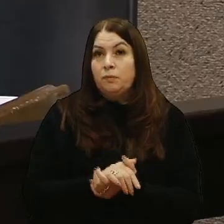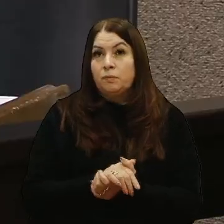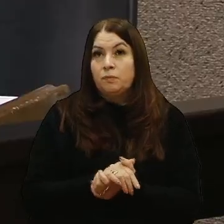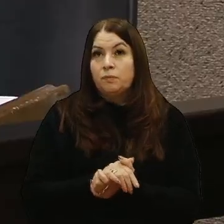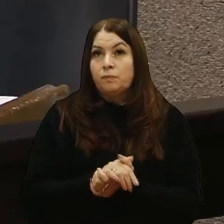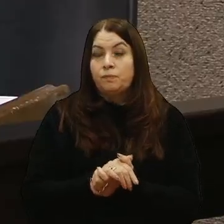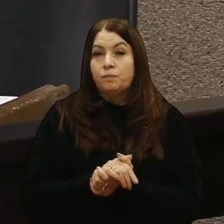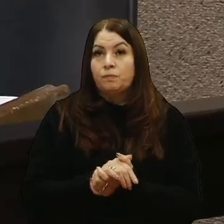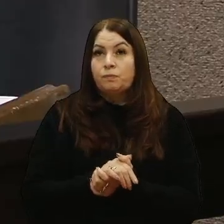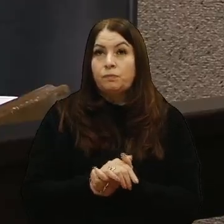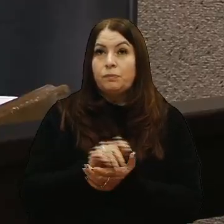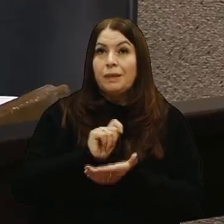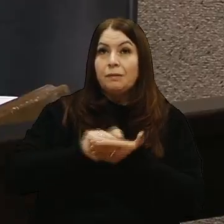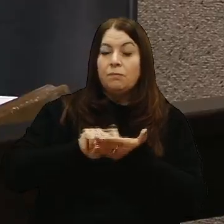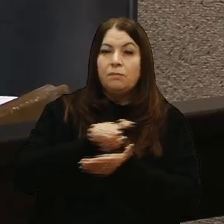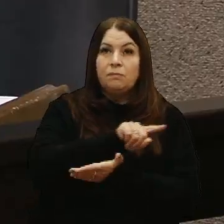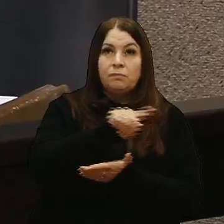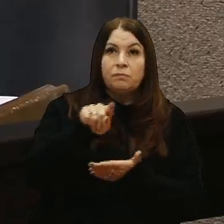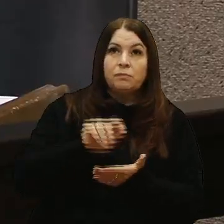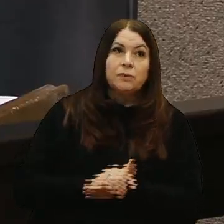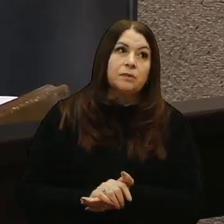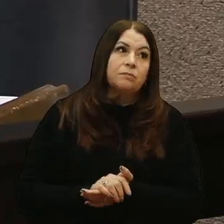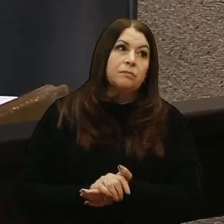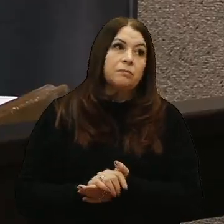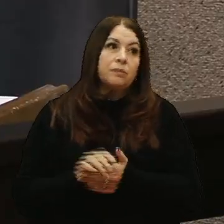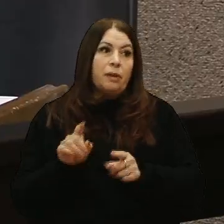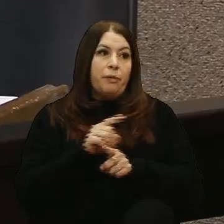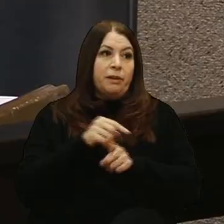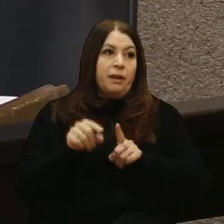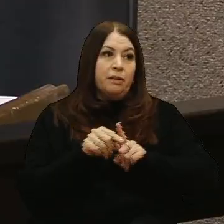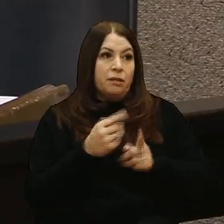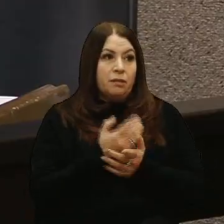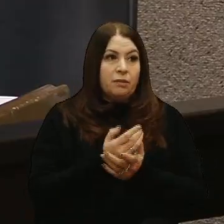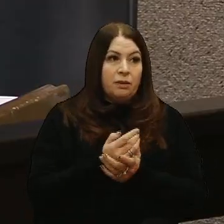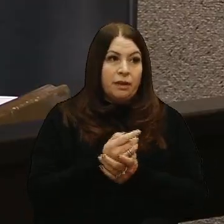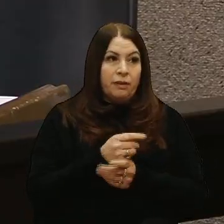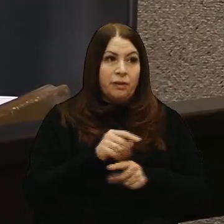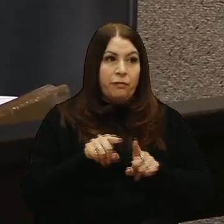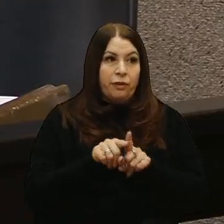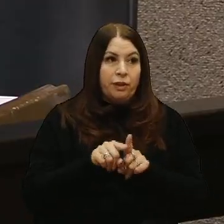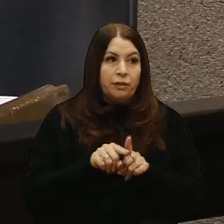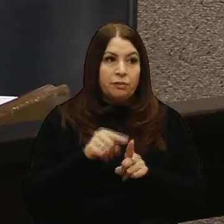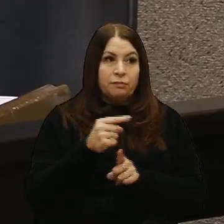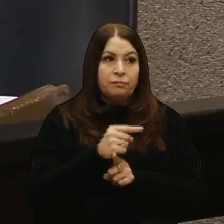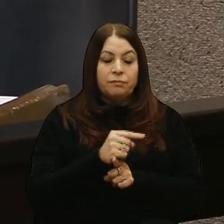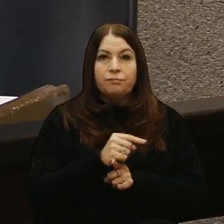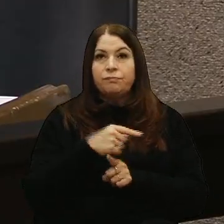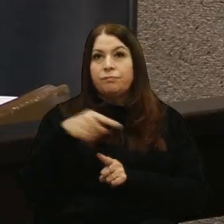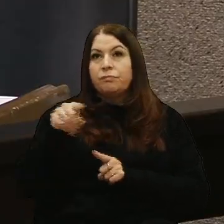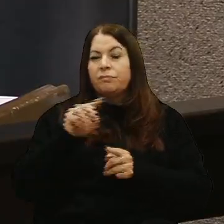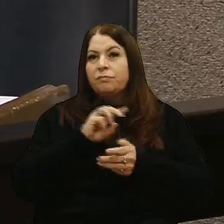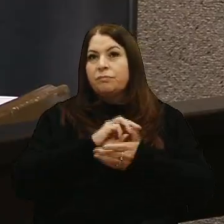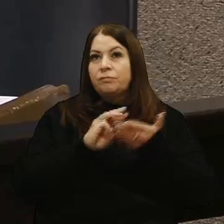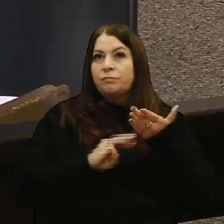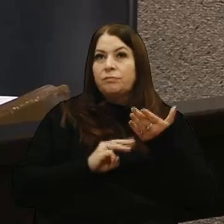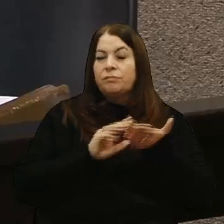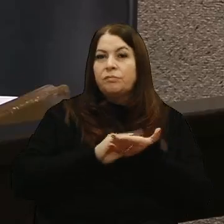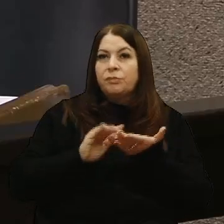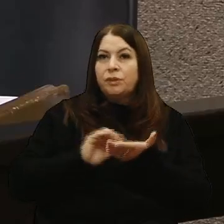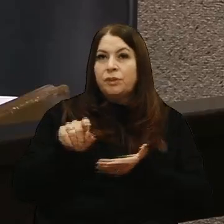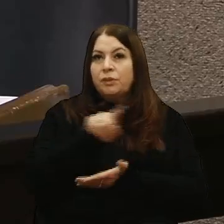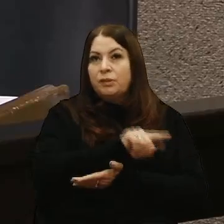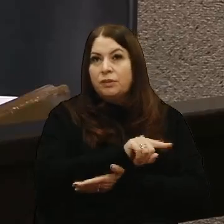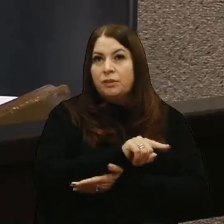das notificações. A notificação, a gente tem que aproveitar os métodos, né, de digitalização,